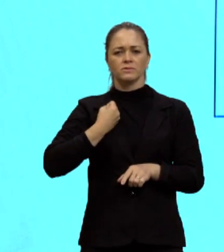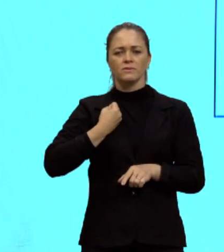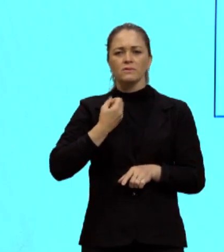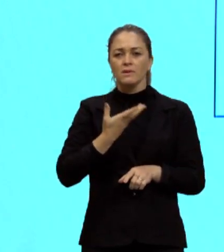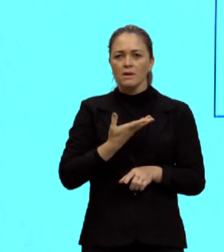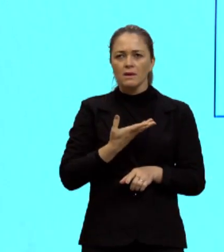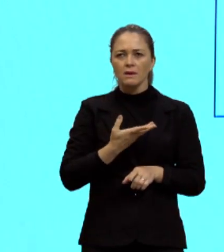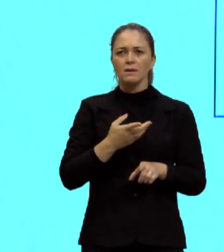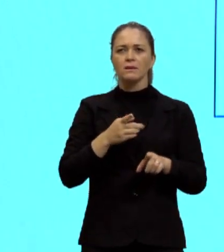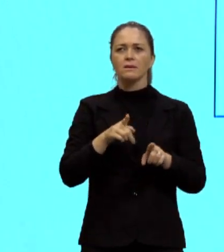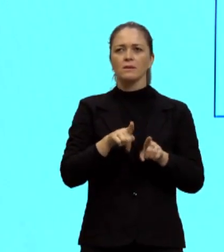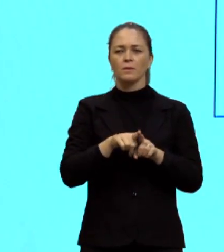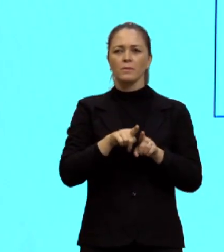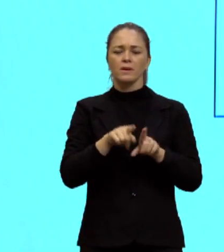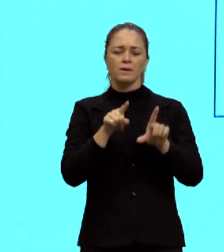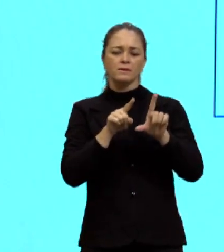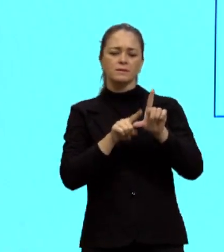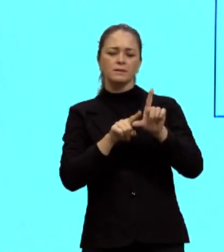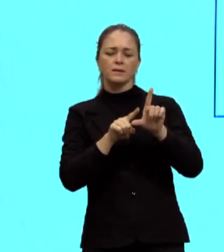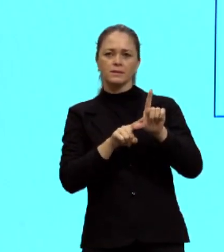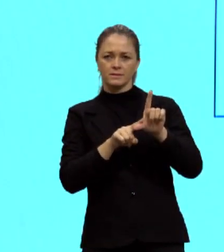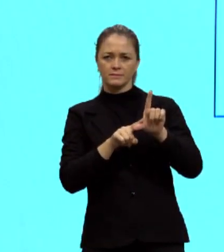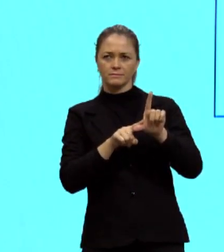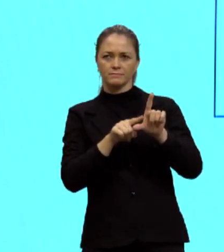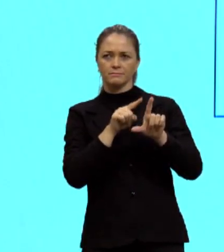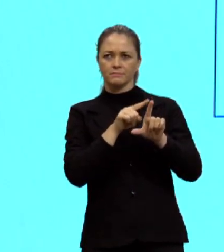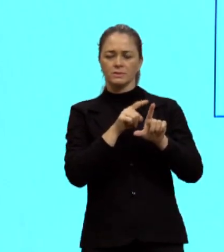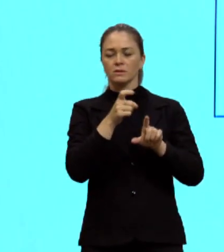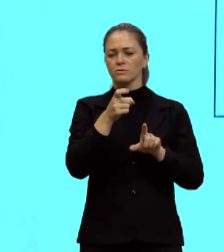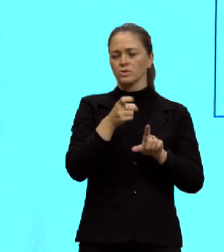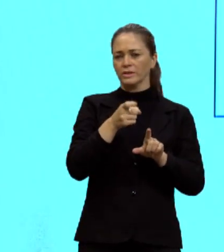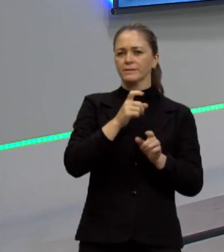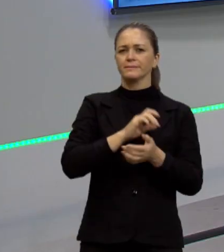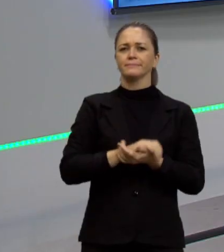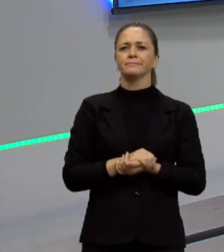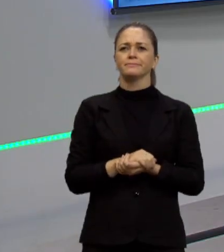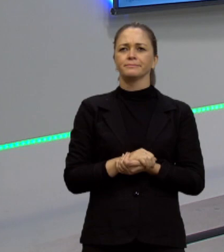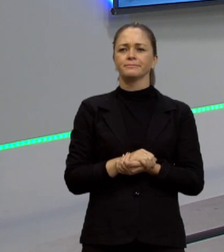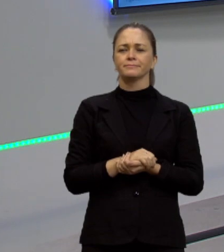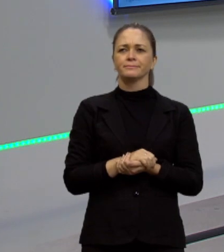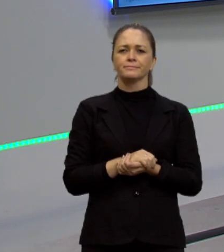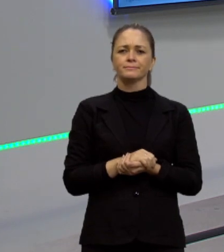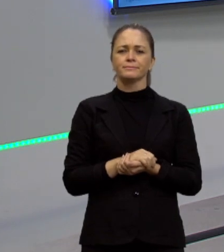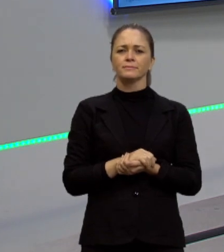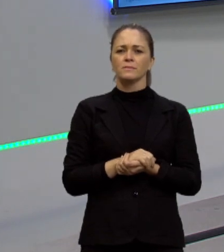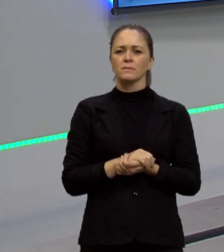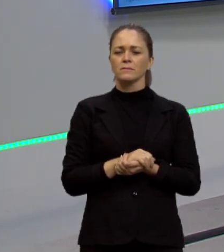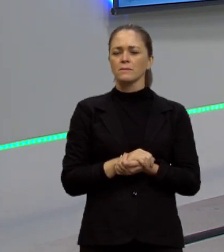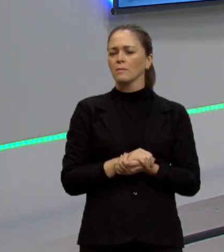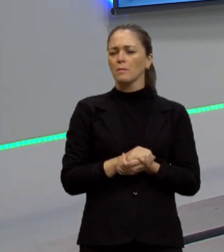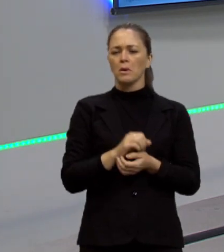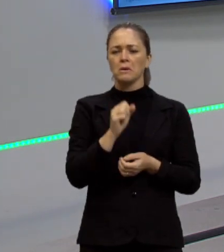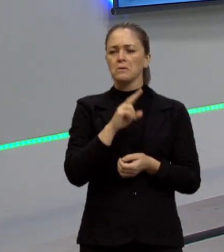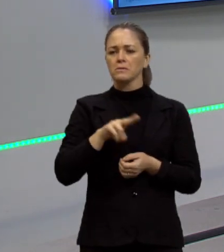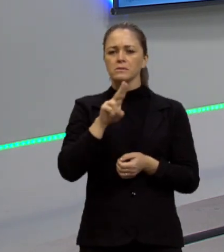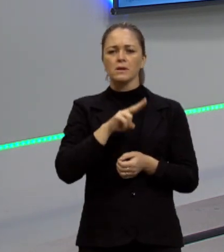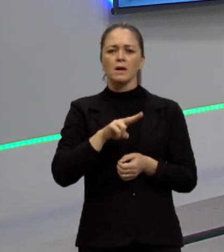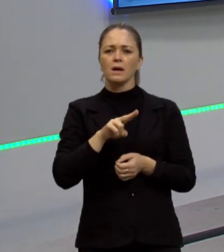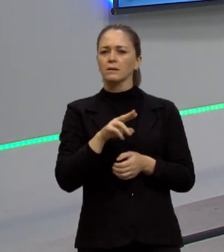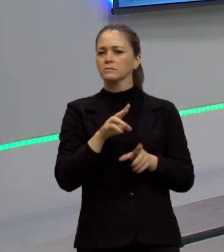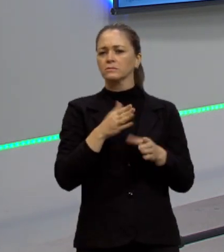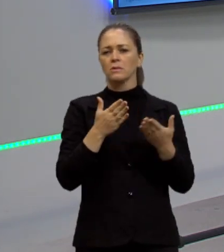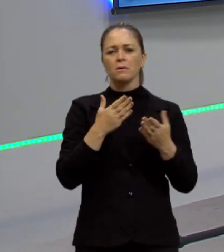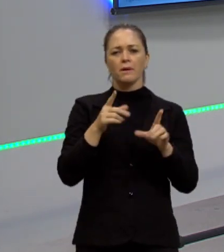e a incógnita, que no caso nós chamamos nesse aqui de x. Mas pode ser qualquer letra que eu venha colocar